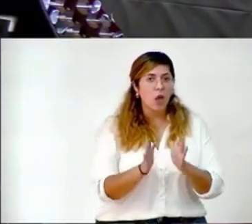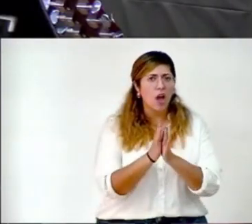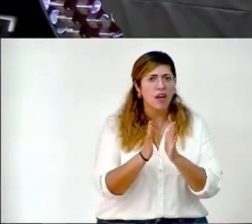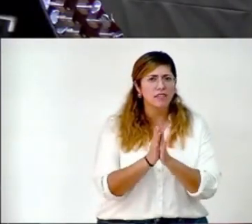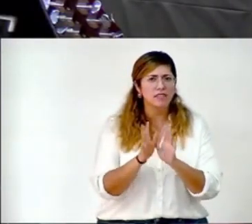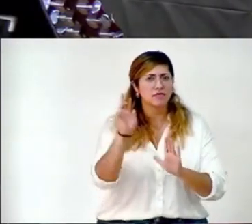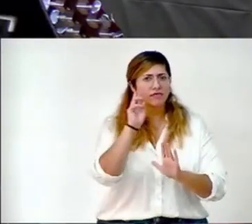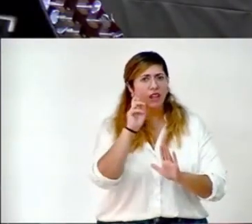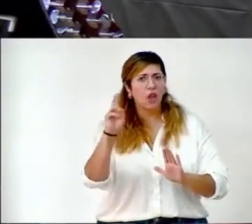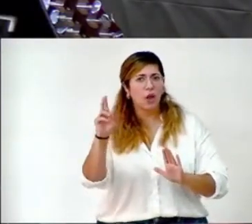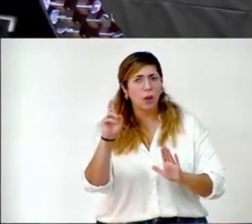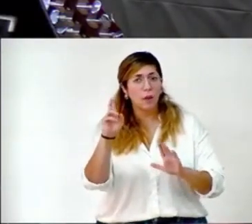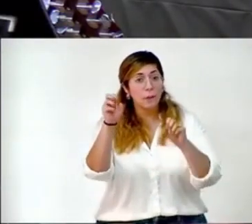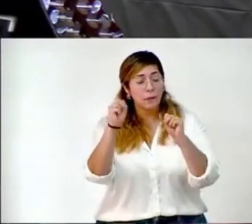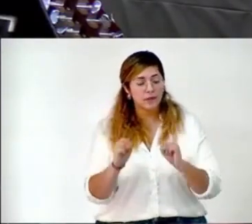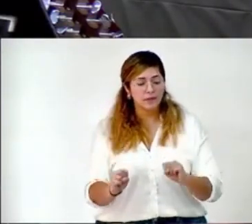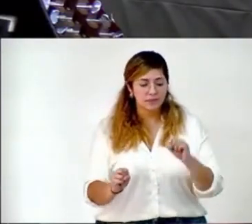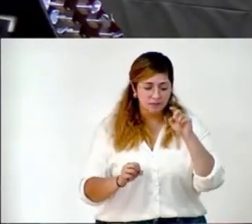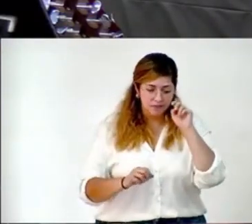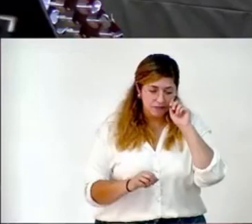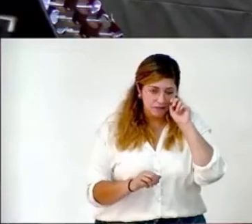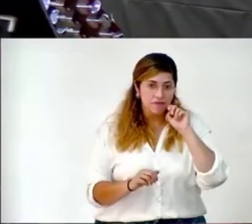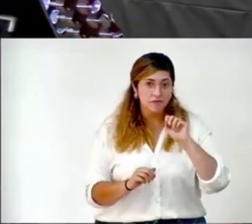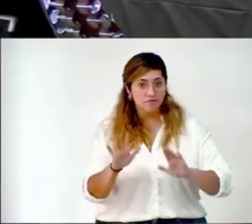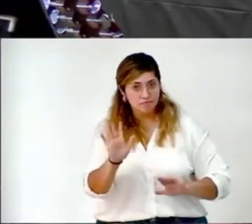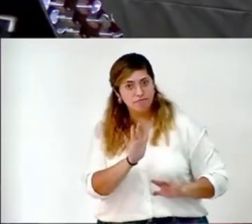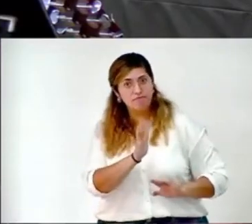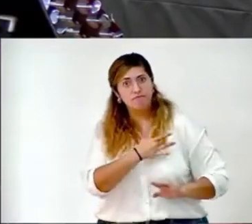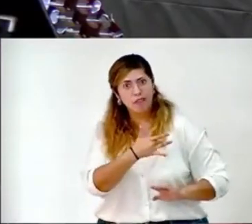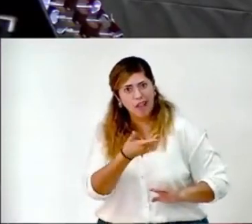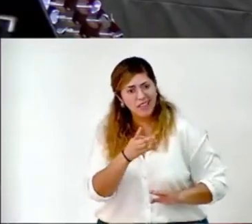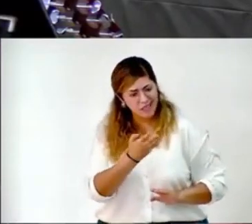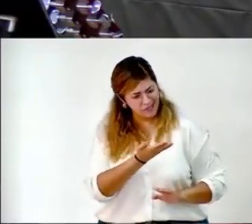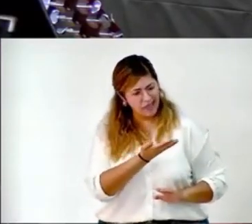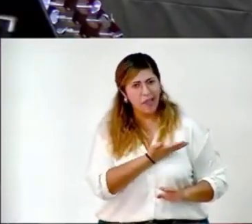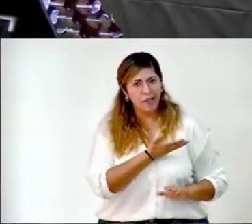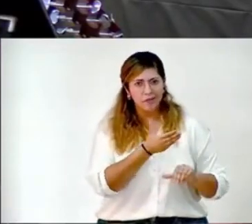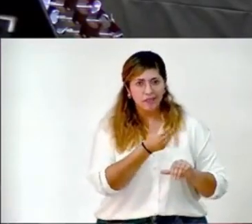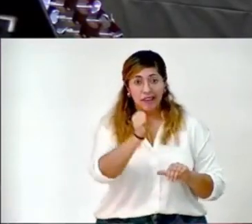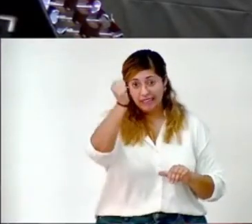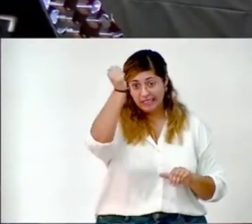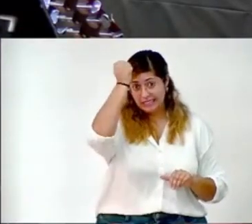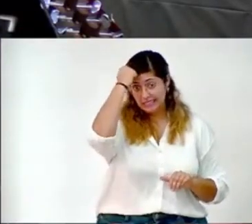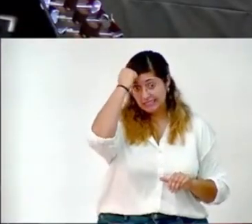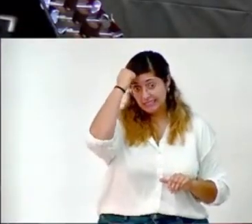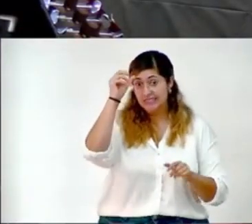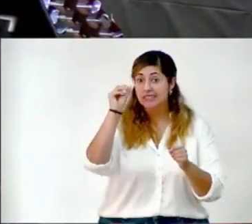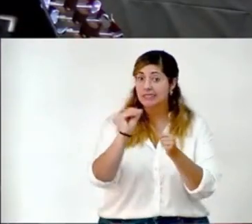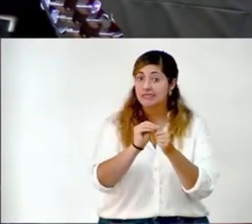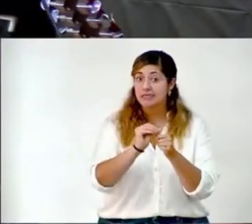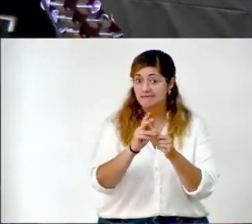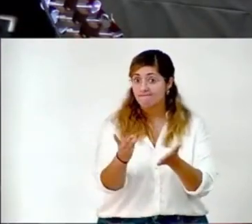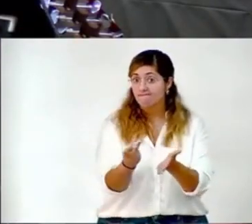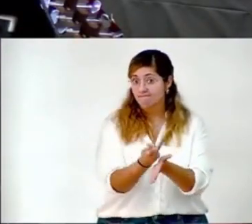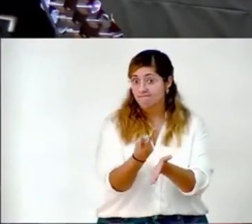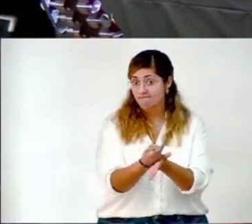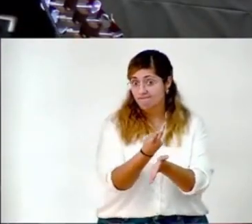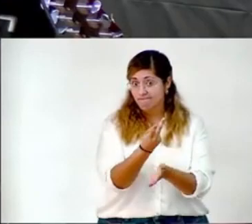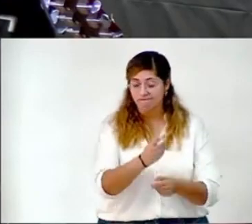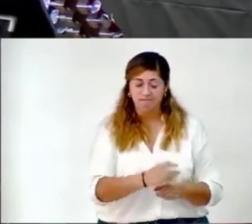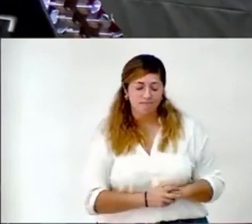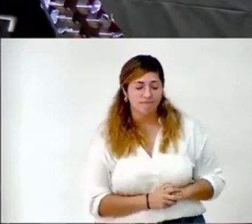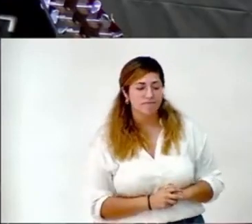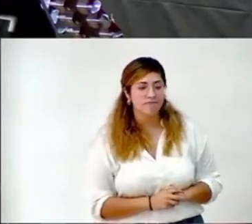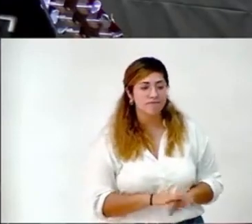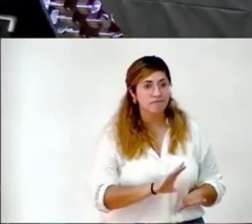possa ser tocado por Deus. E ele possa se arrepender daquilo de mal que ele fez.